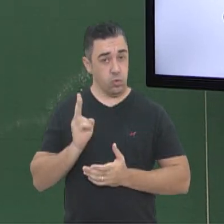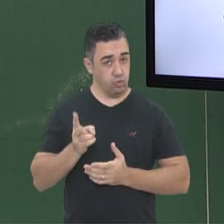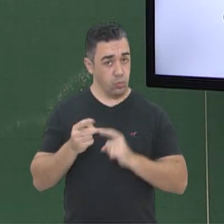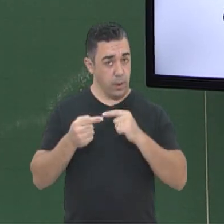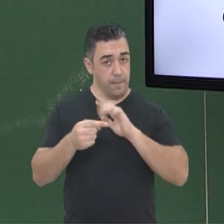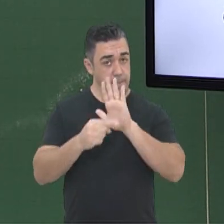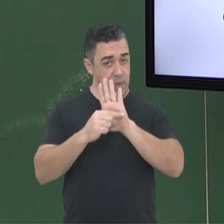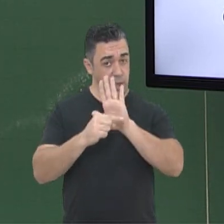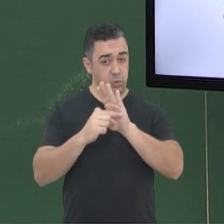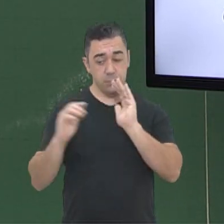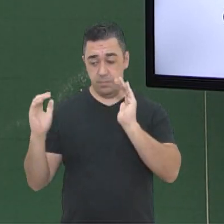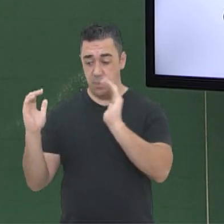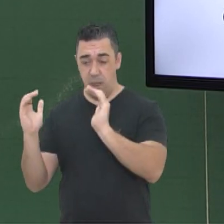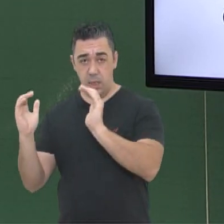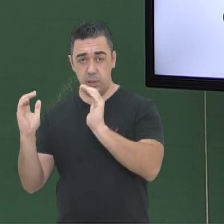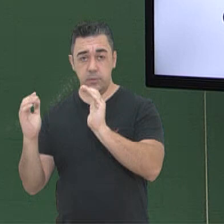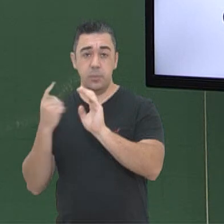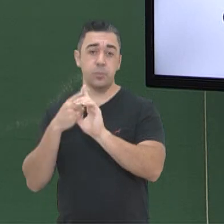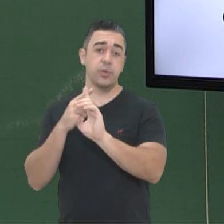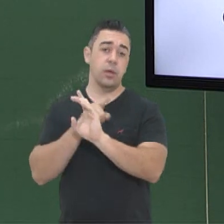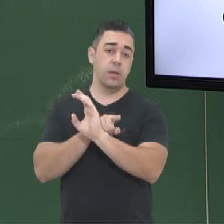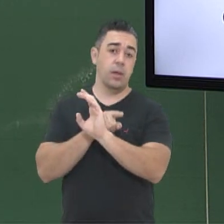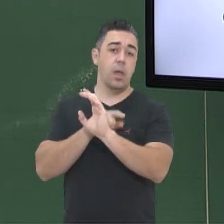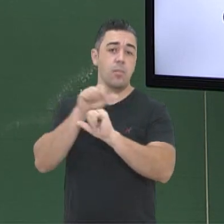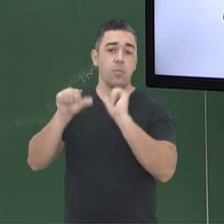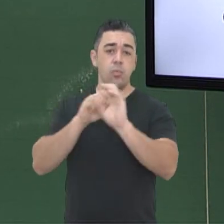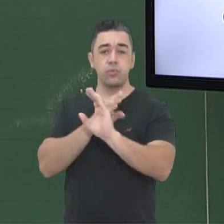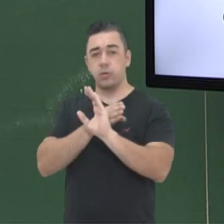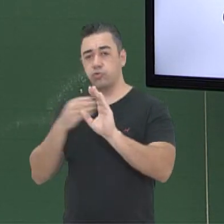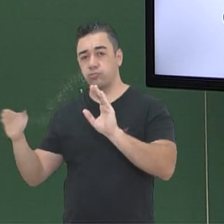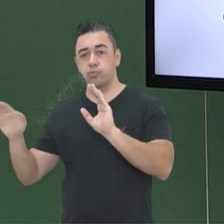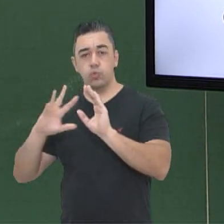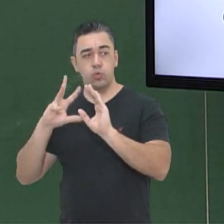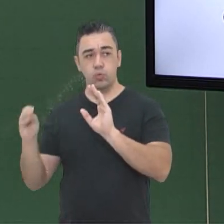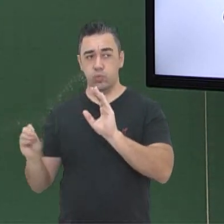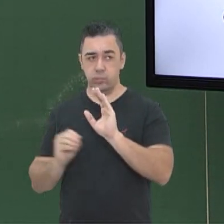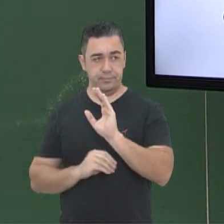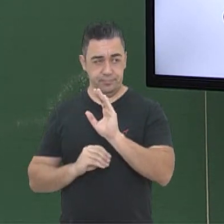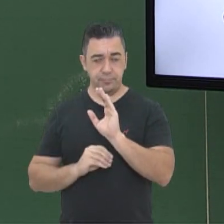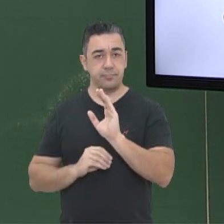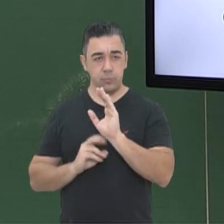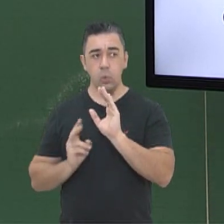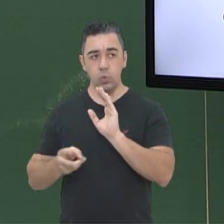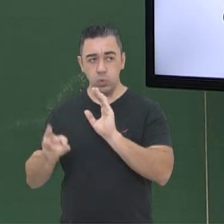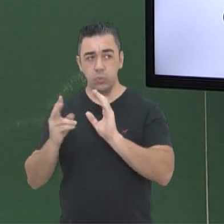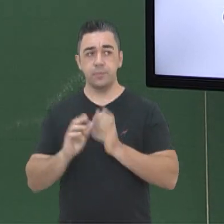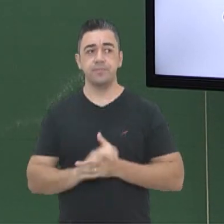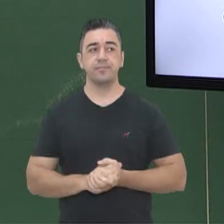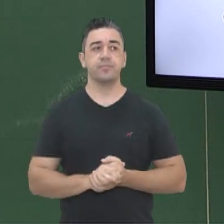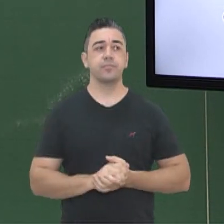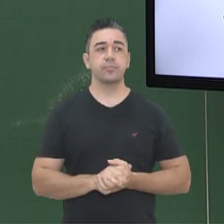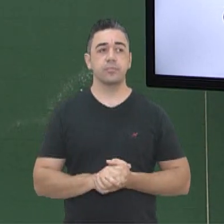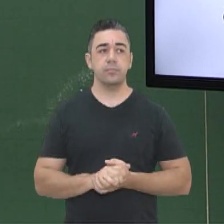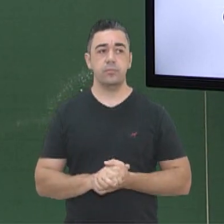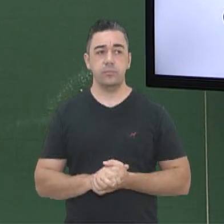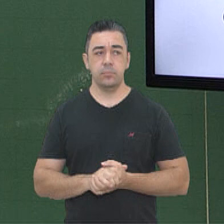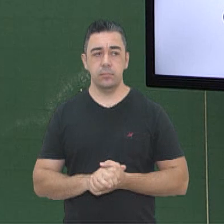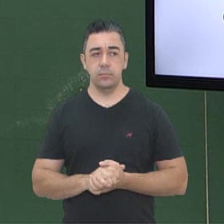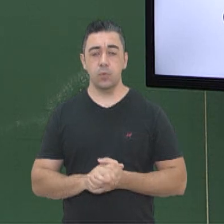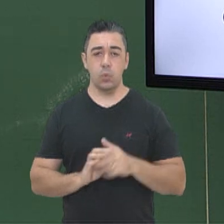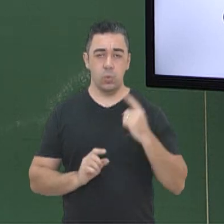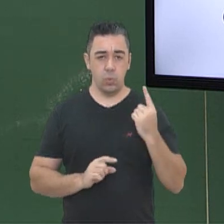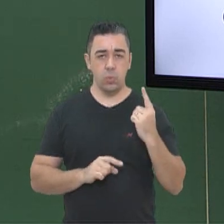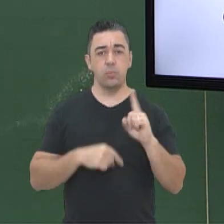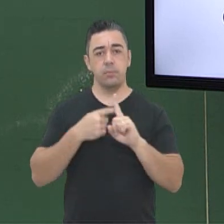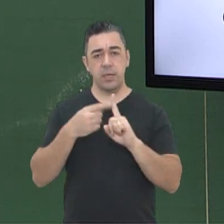manter o parênteses, porque o menos que está aqui fora muda o sinal de todo mundo que está lá dentro, tá? Então mantenha o parênteses por enquanto. 1 mais